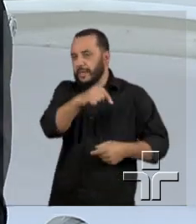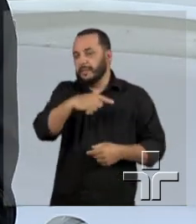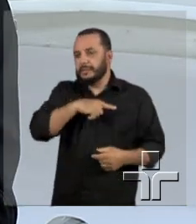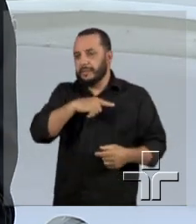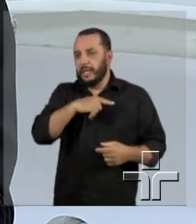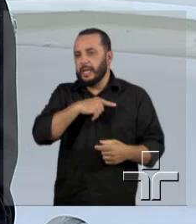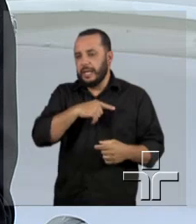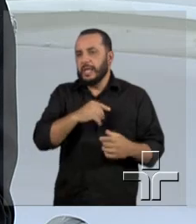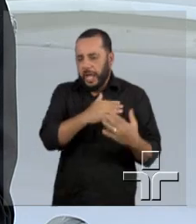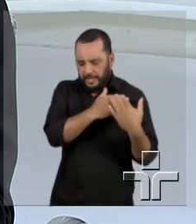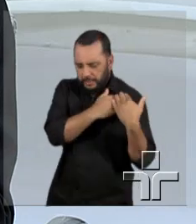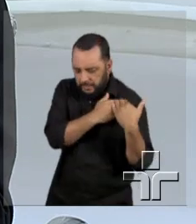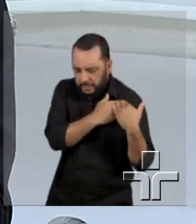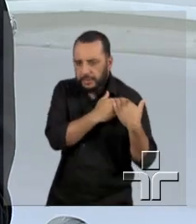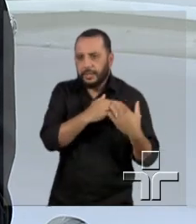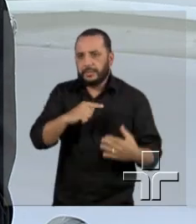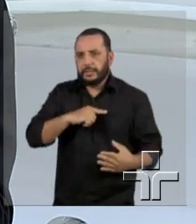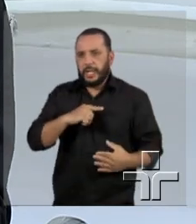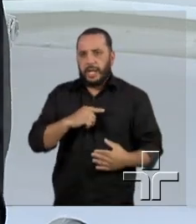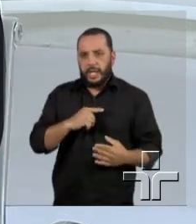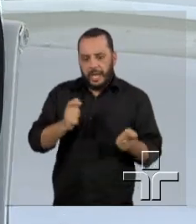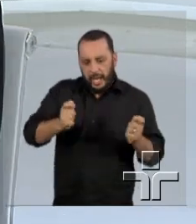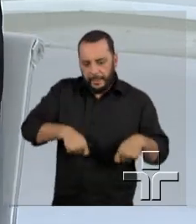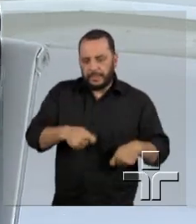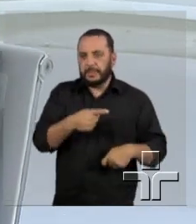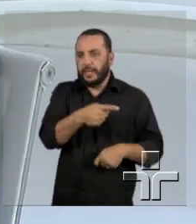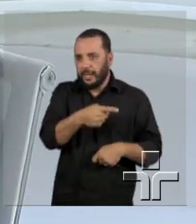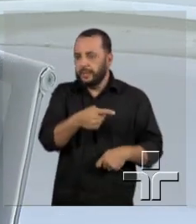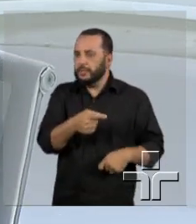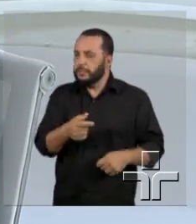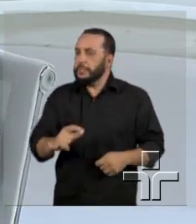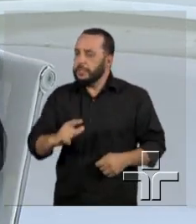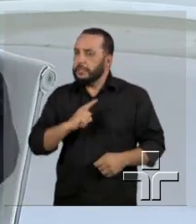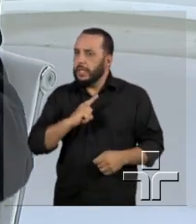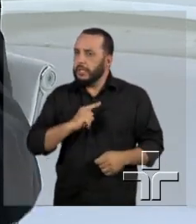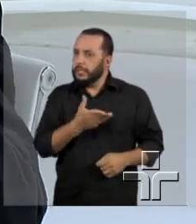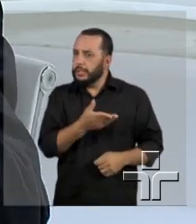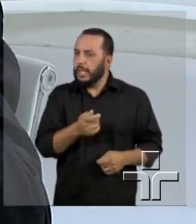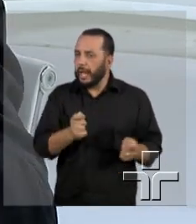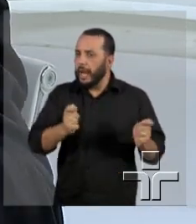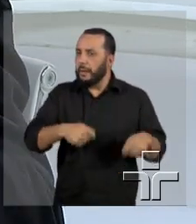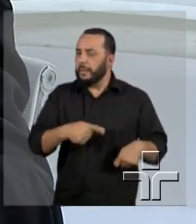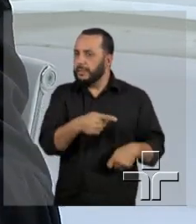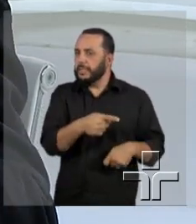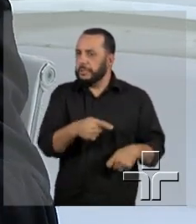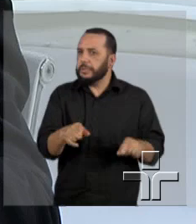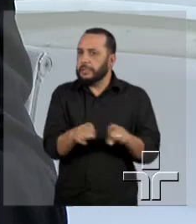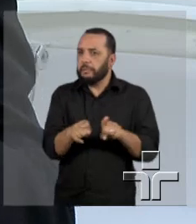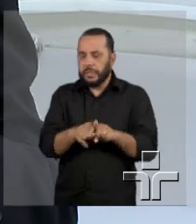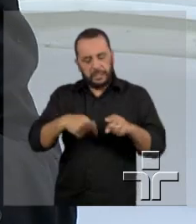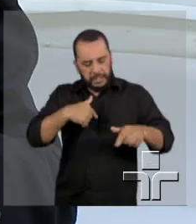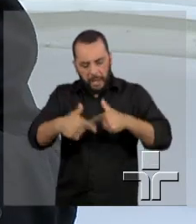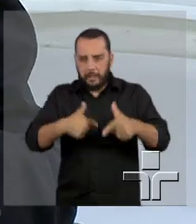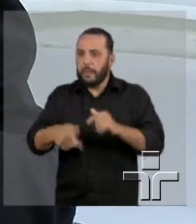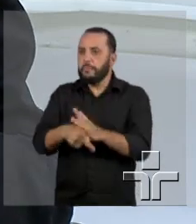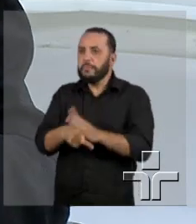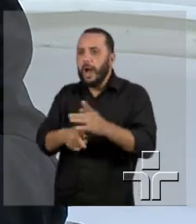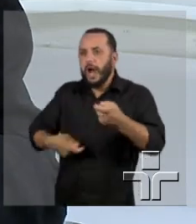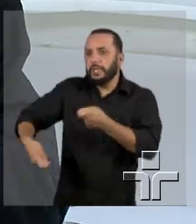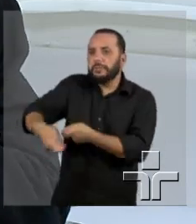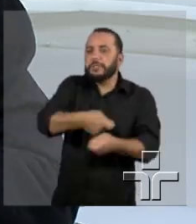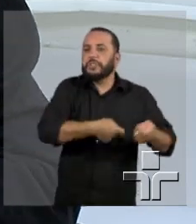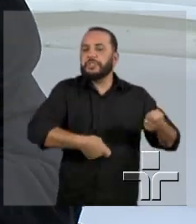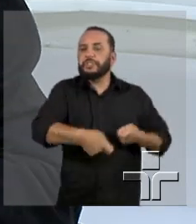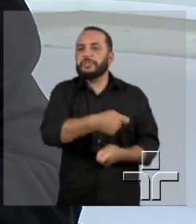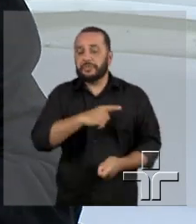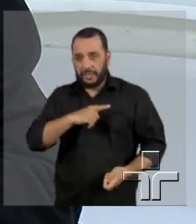e prerrogativas, subtraídas competências e prerrogativas até a cargos administrativos singelos. Mas